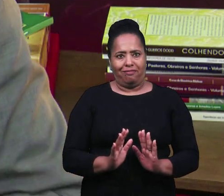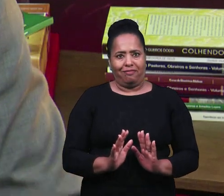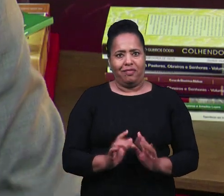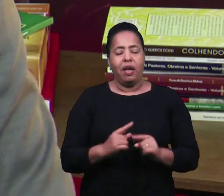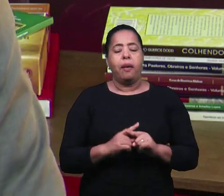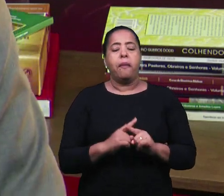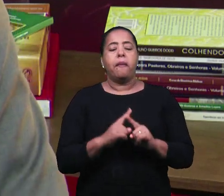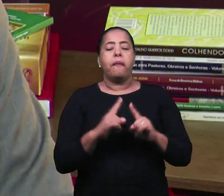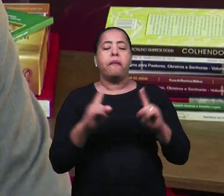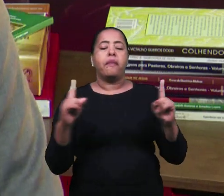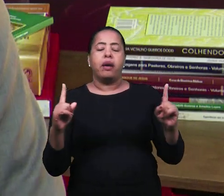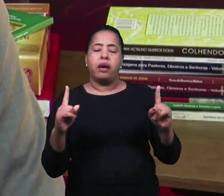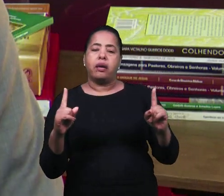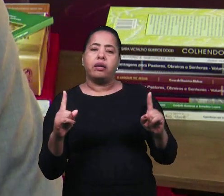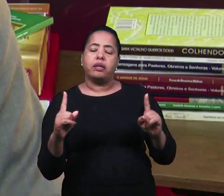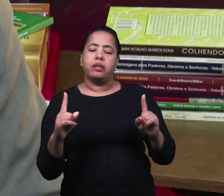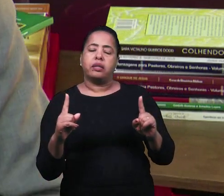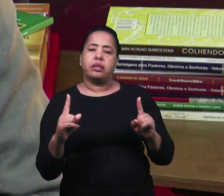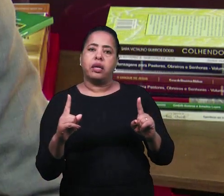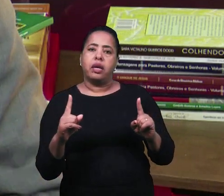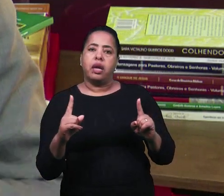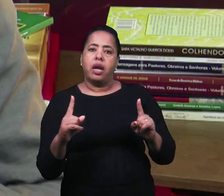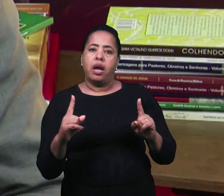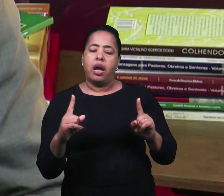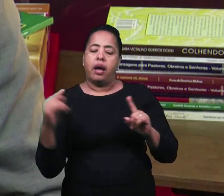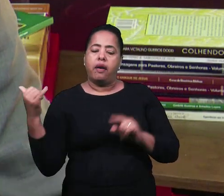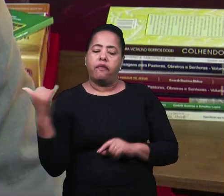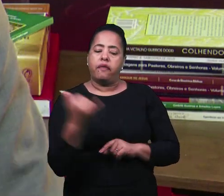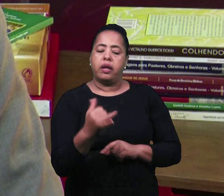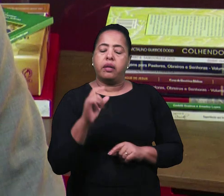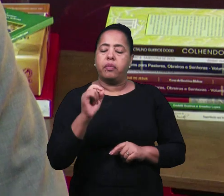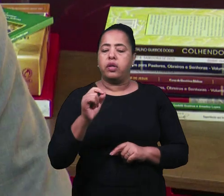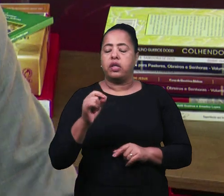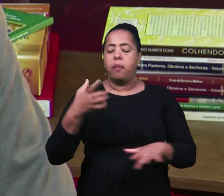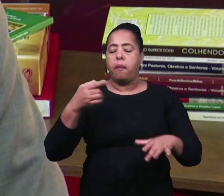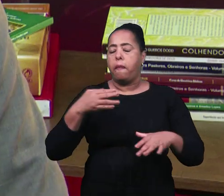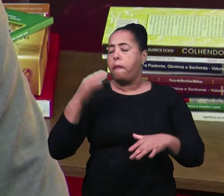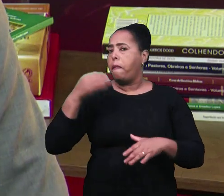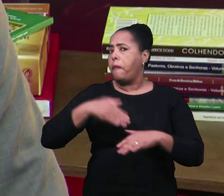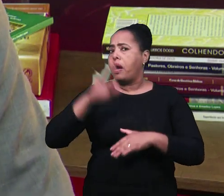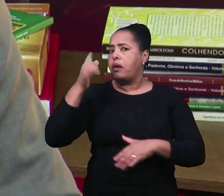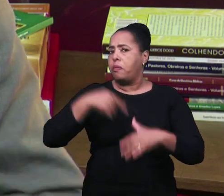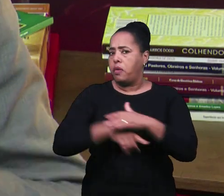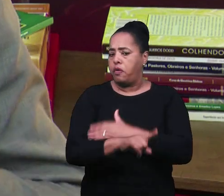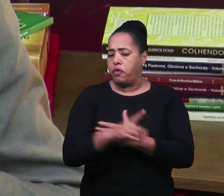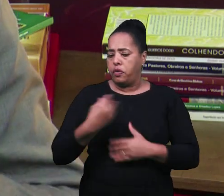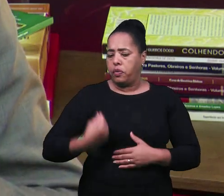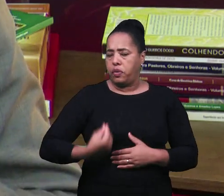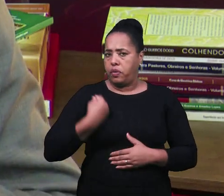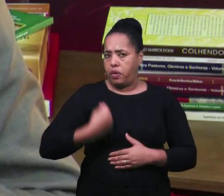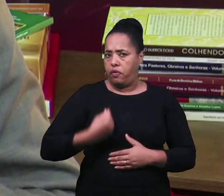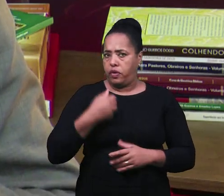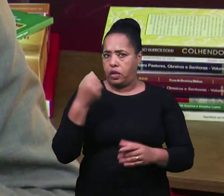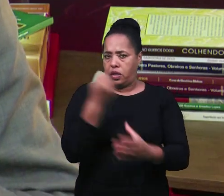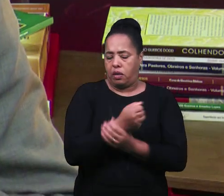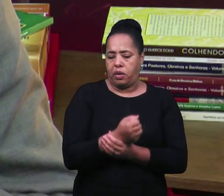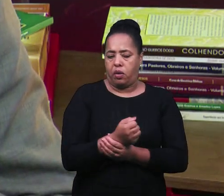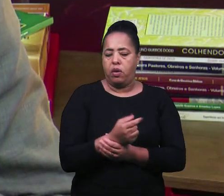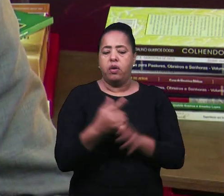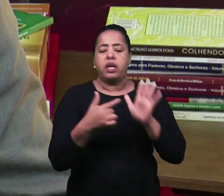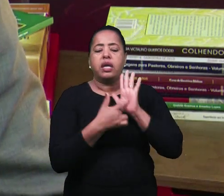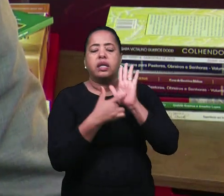Sim. Mas a expressão aqui, ela vai muito além da vida de Abraão, porque Deus estava falando dele mesmo. Sim.